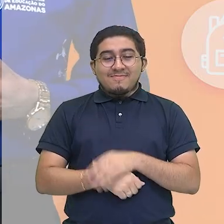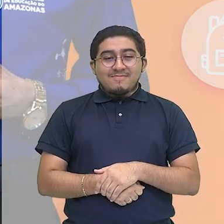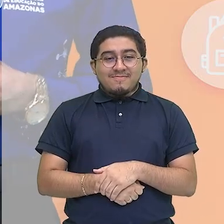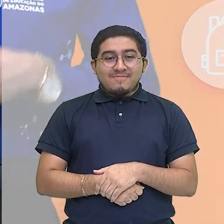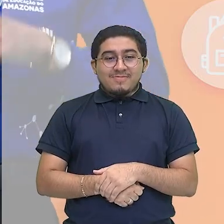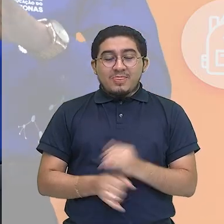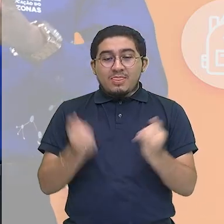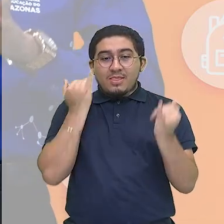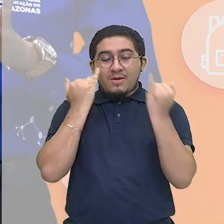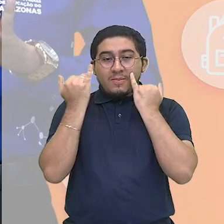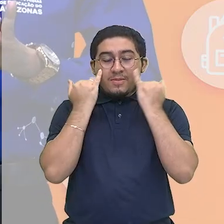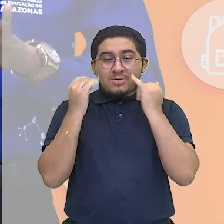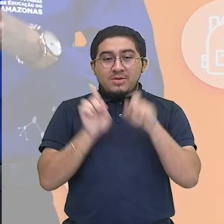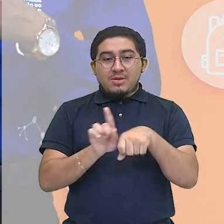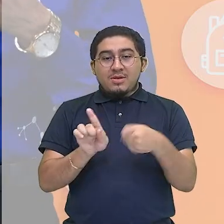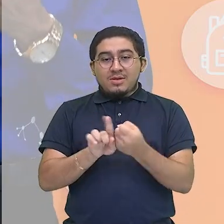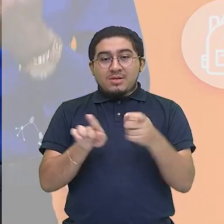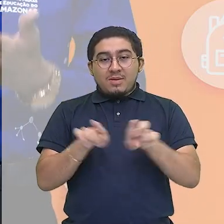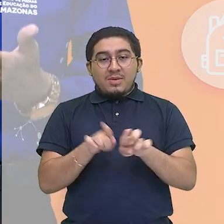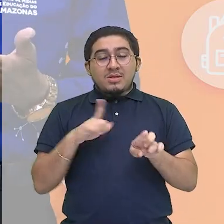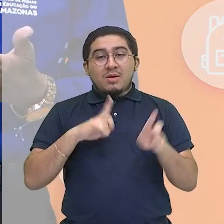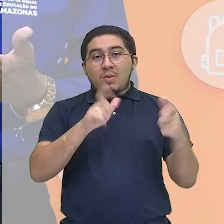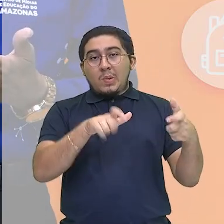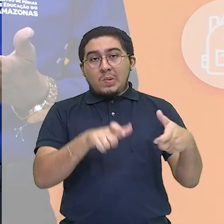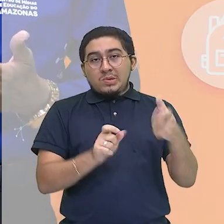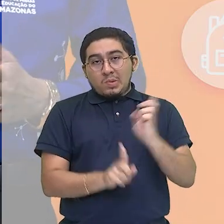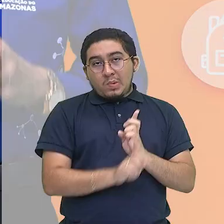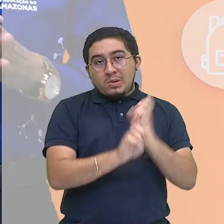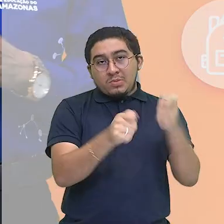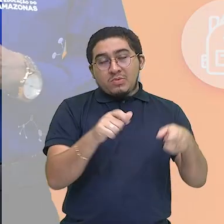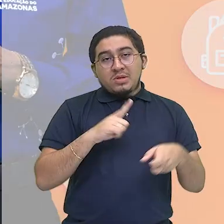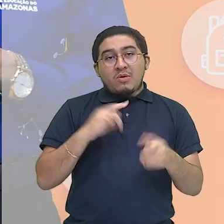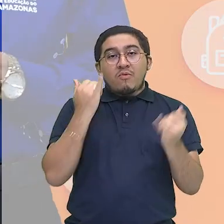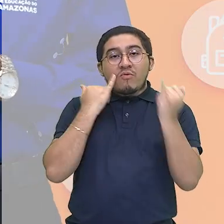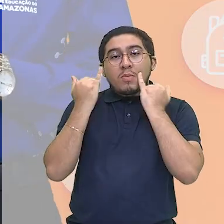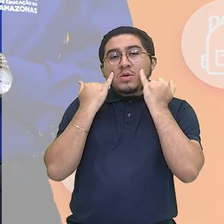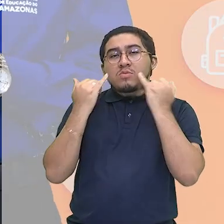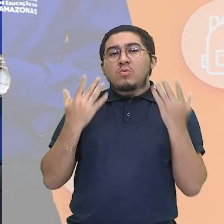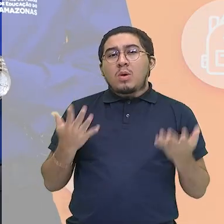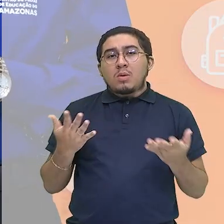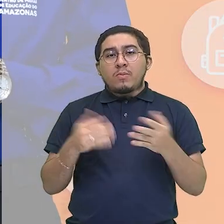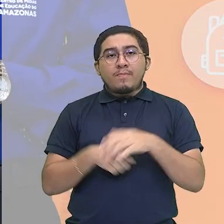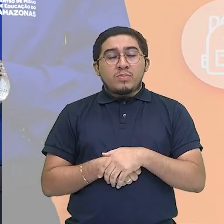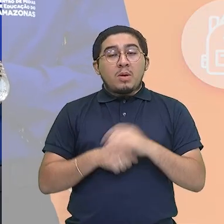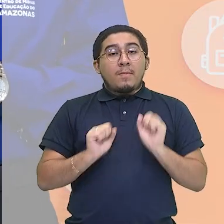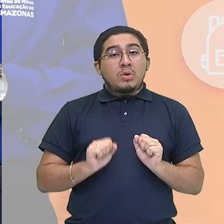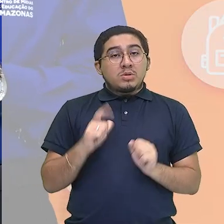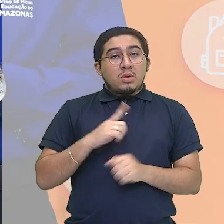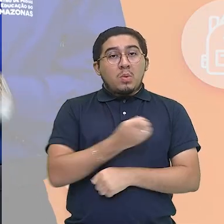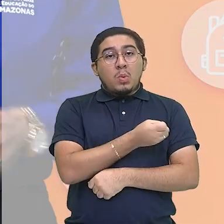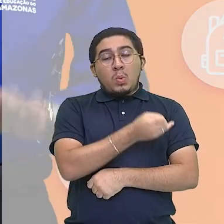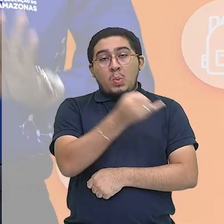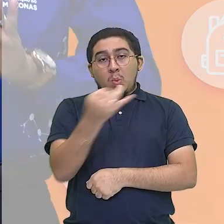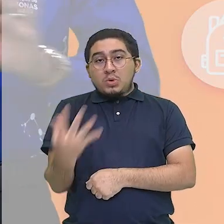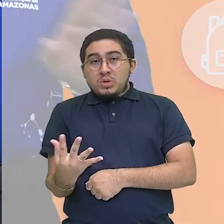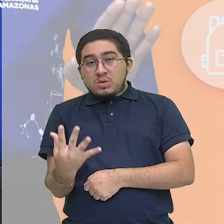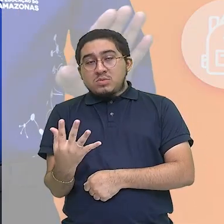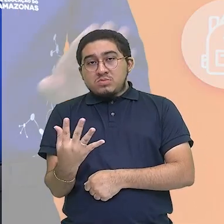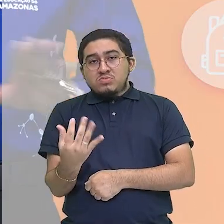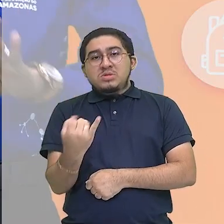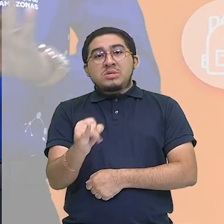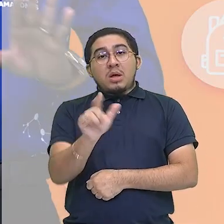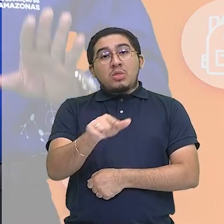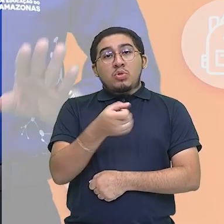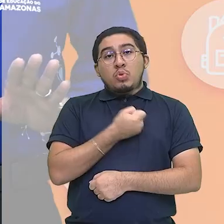dados sociais também têm a natureza. Qual a natureza desses dados? Eles podem ser quantitativos, quando são só